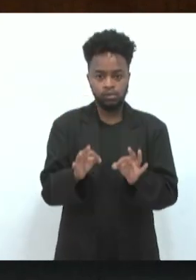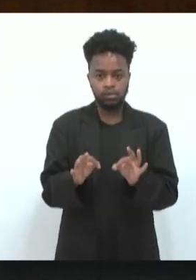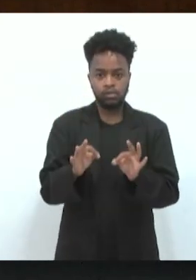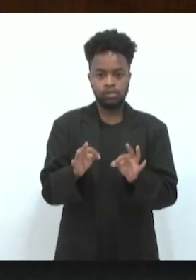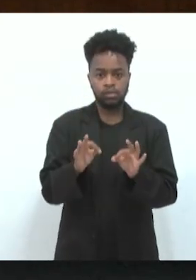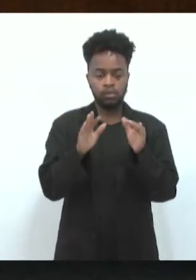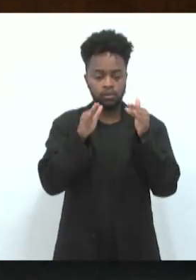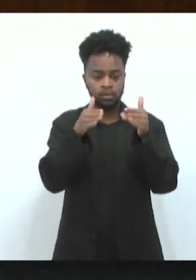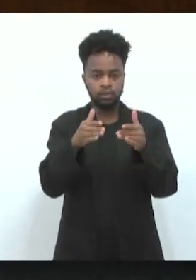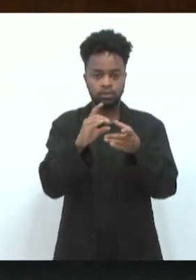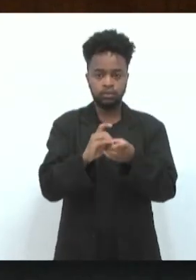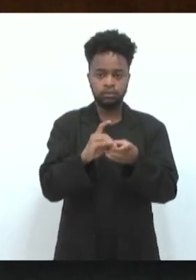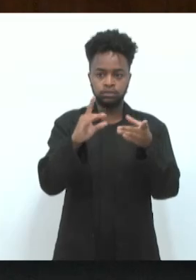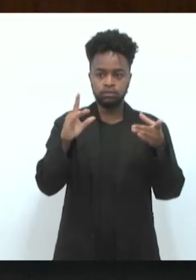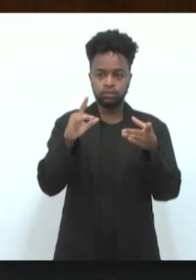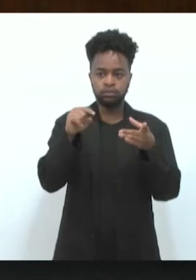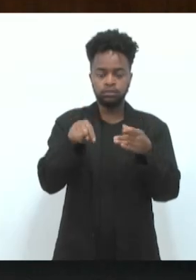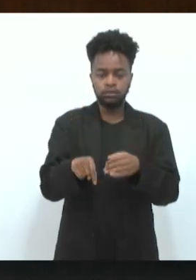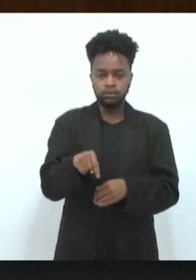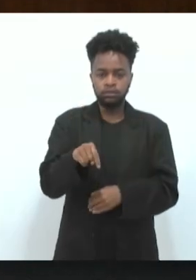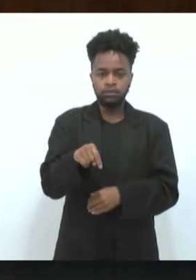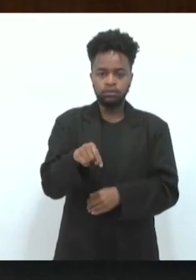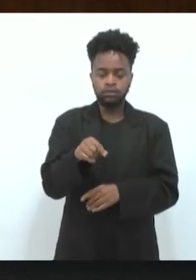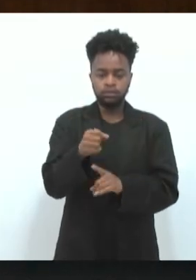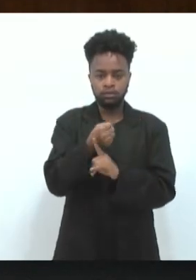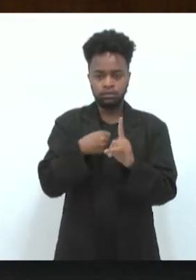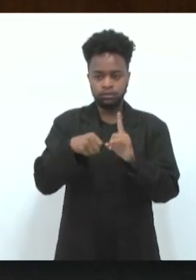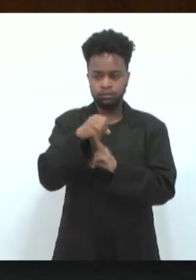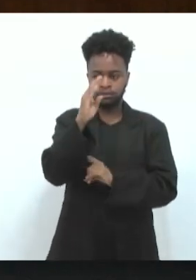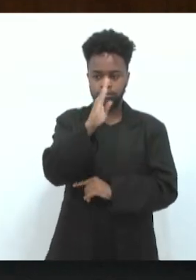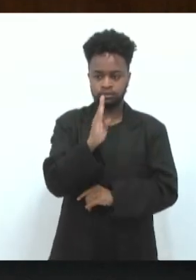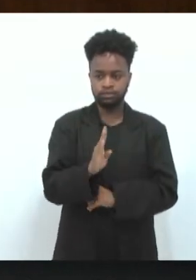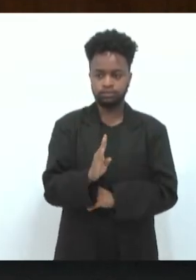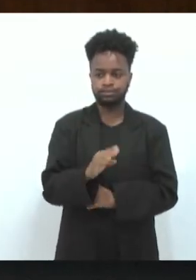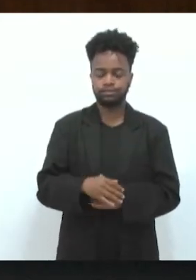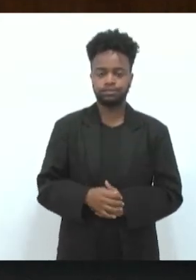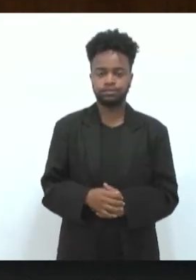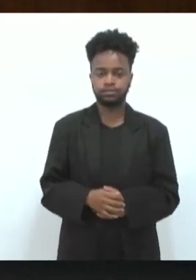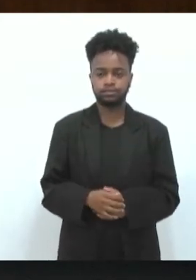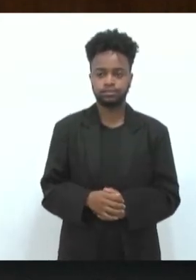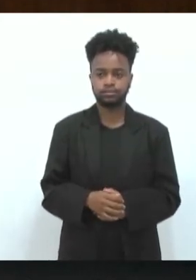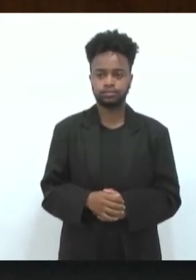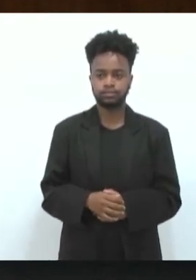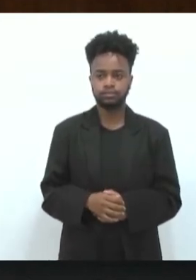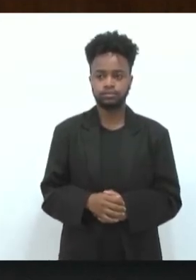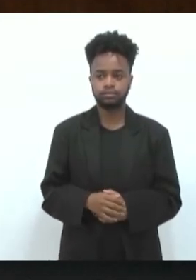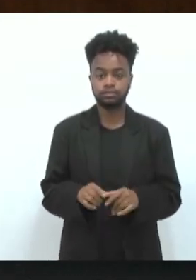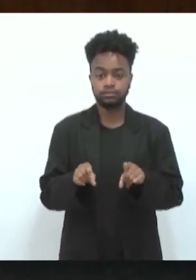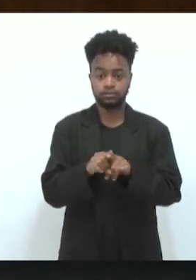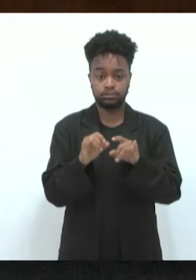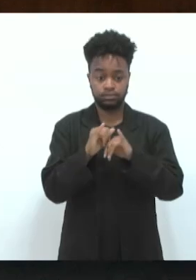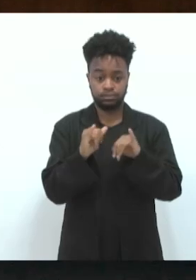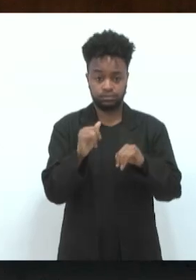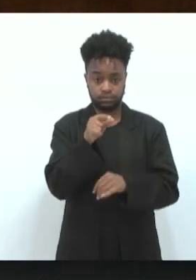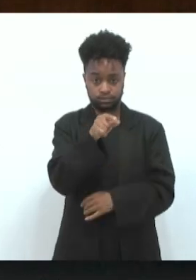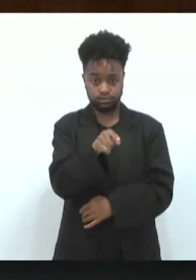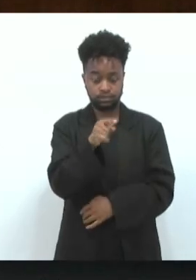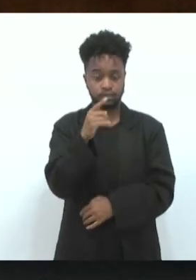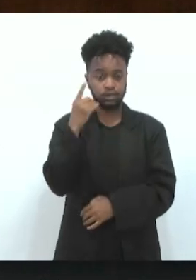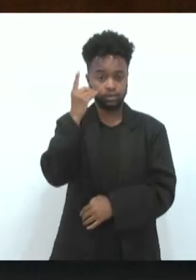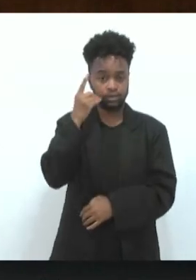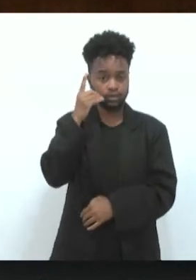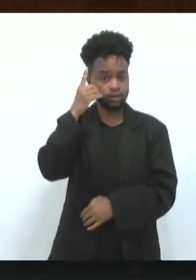a democracia da sociedade brasileira. E dizer, deputada Dani Monteiro,